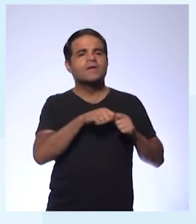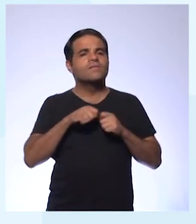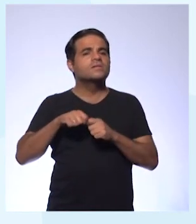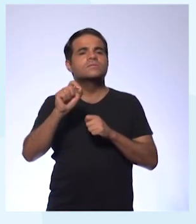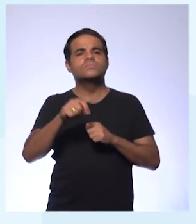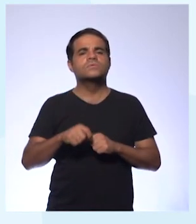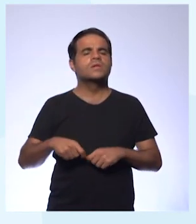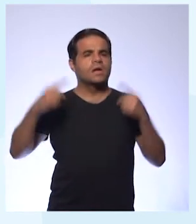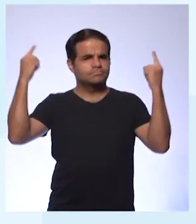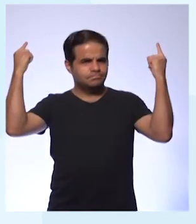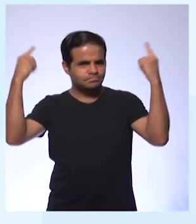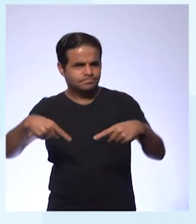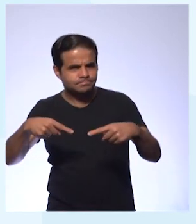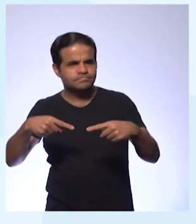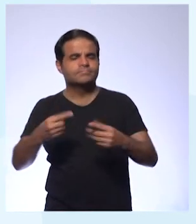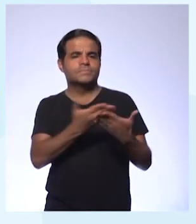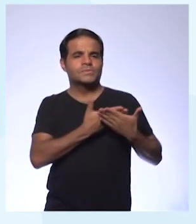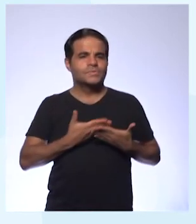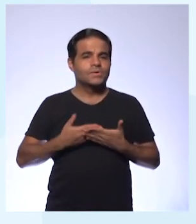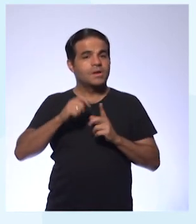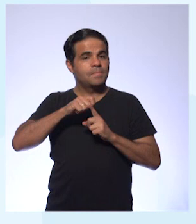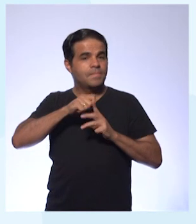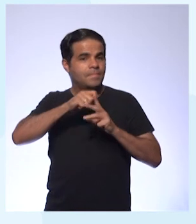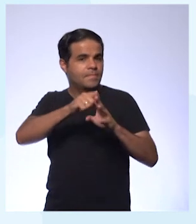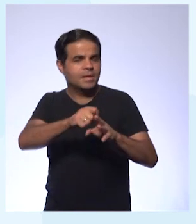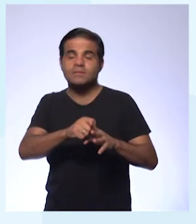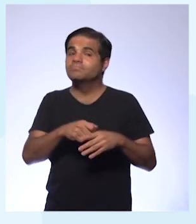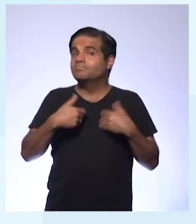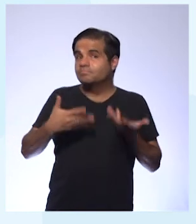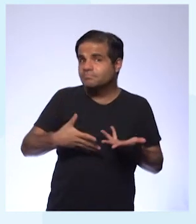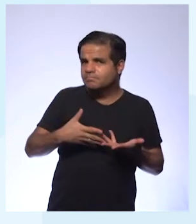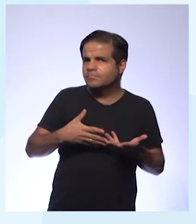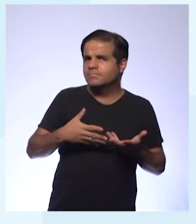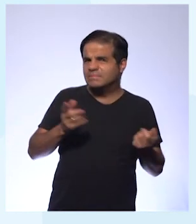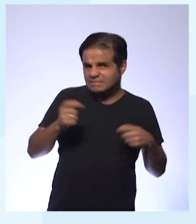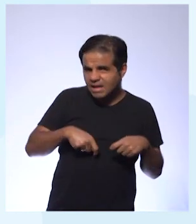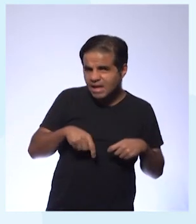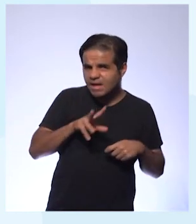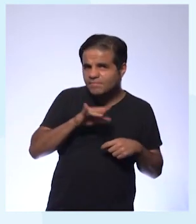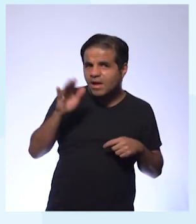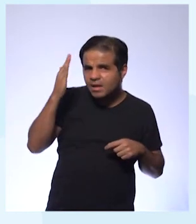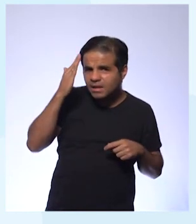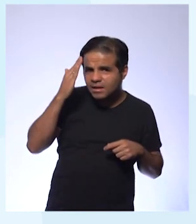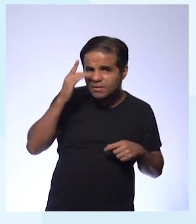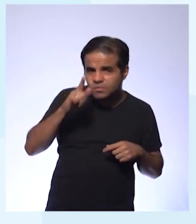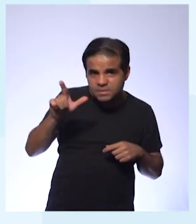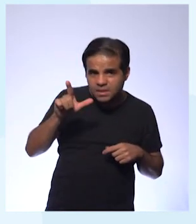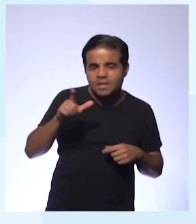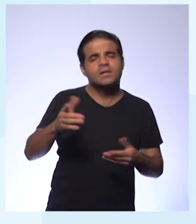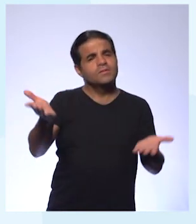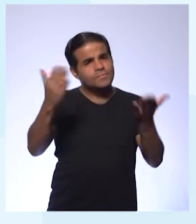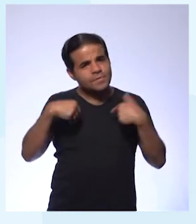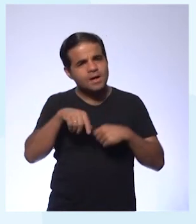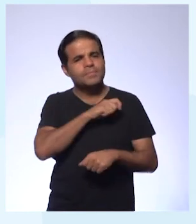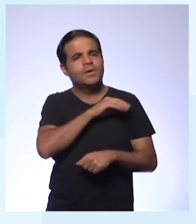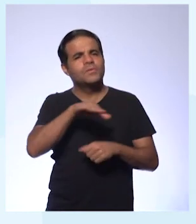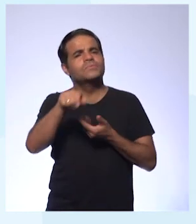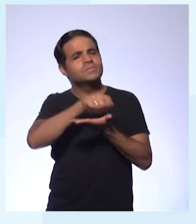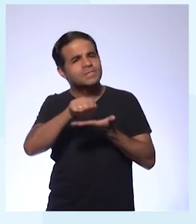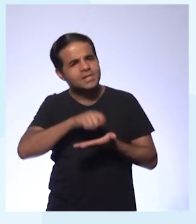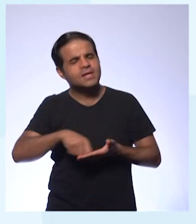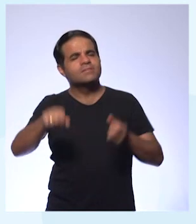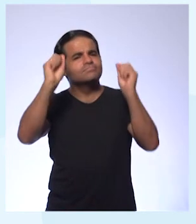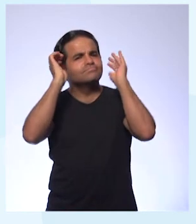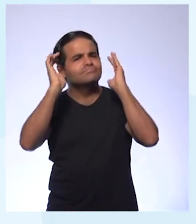façamos uma batalha interescolar nos próximos meses. Em que tal? Será que a gente vai conseguir? Então, alunos, escrevam, solte a